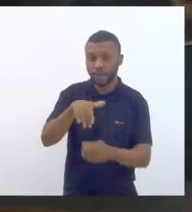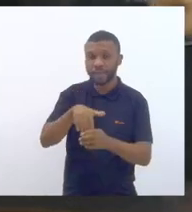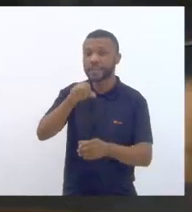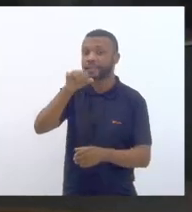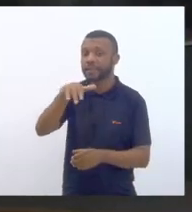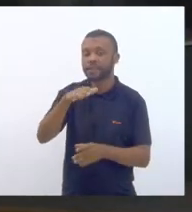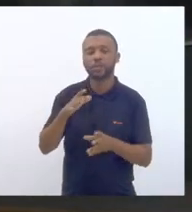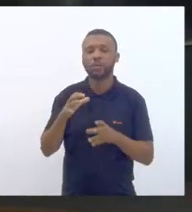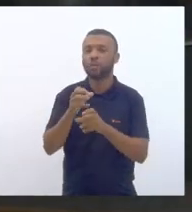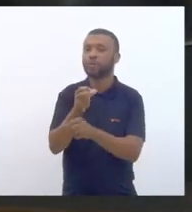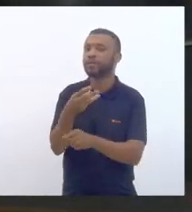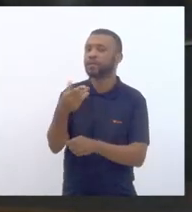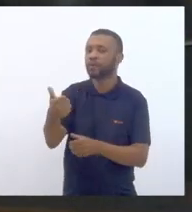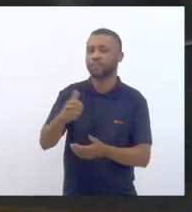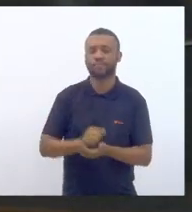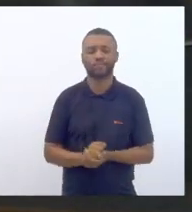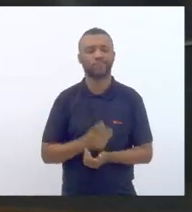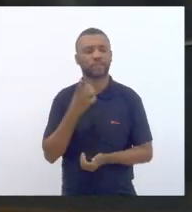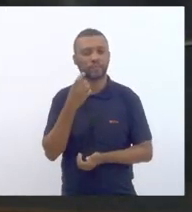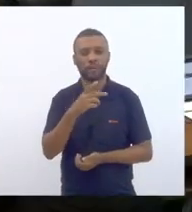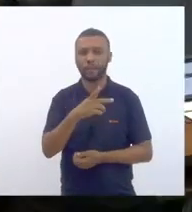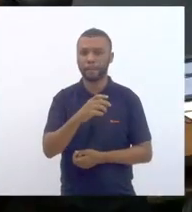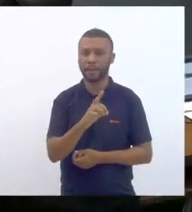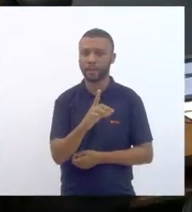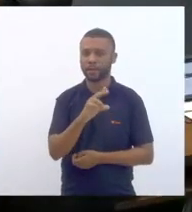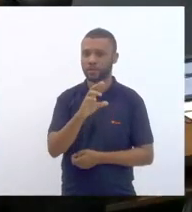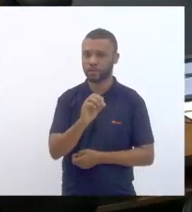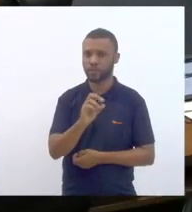Deputado Pedro Ricardo.